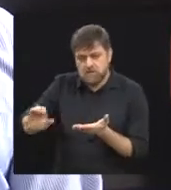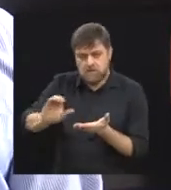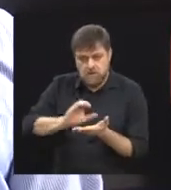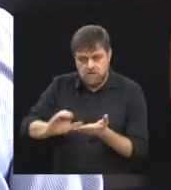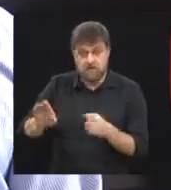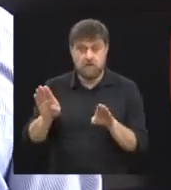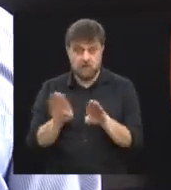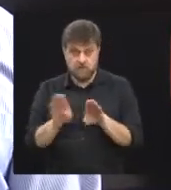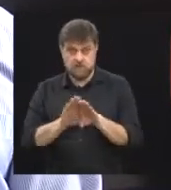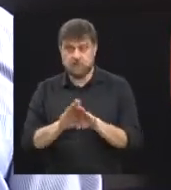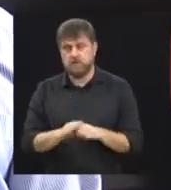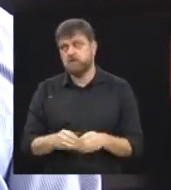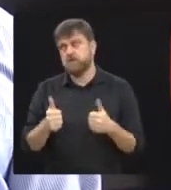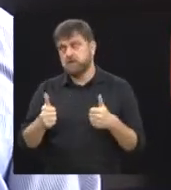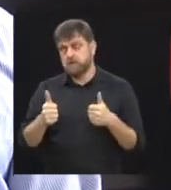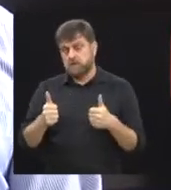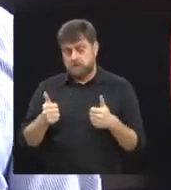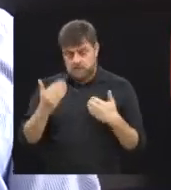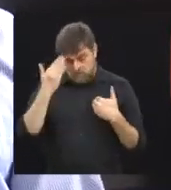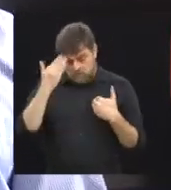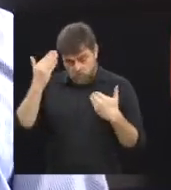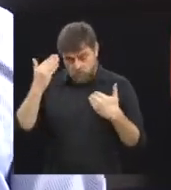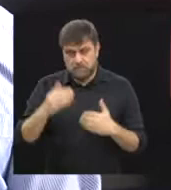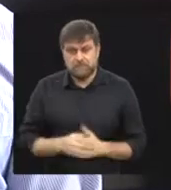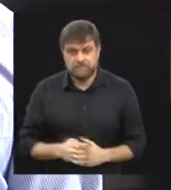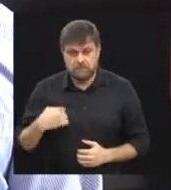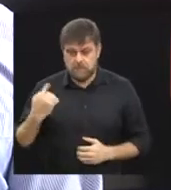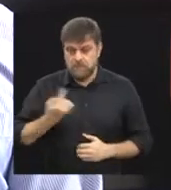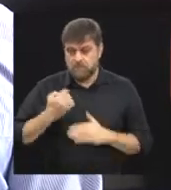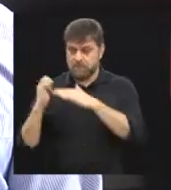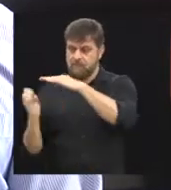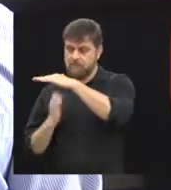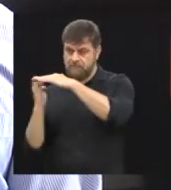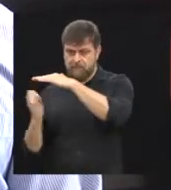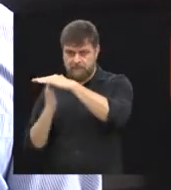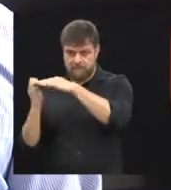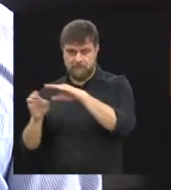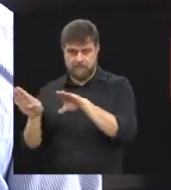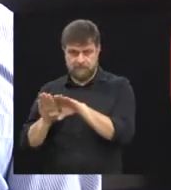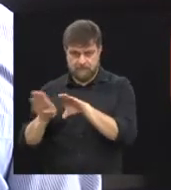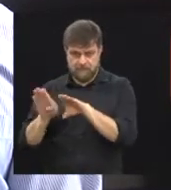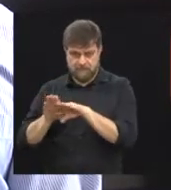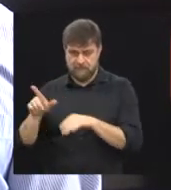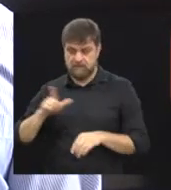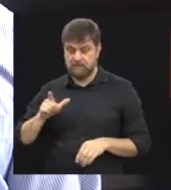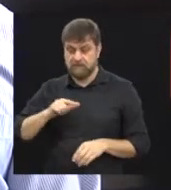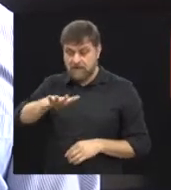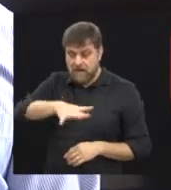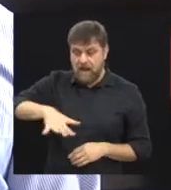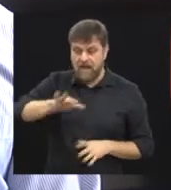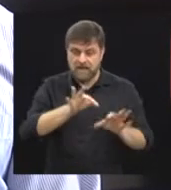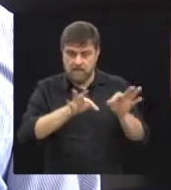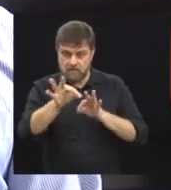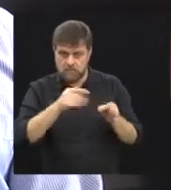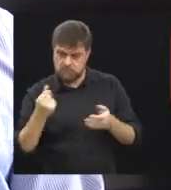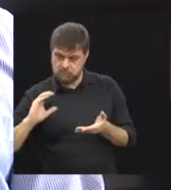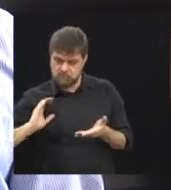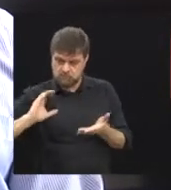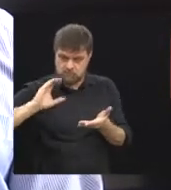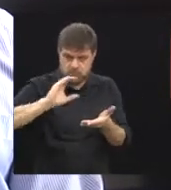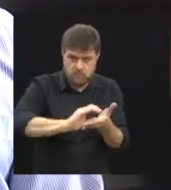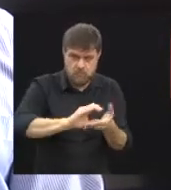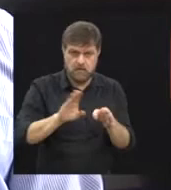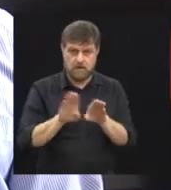esporádicos, né? Que também são muito bem aceitos. No caso das empresas, os recursos vêm direcionados para determinados projetos, e